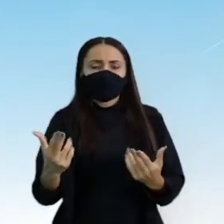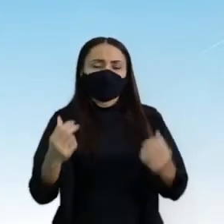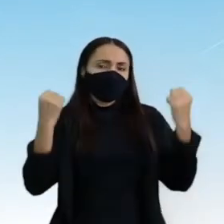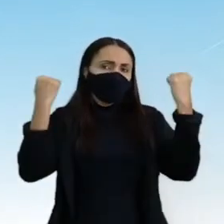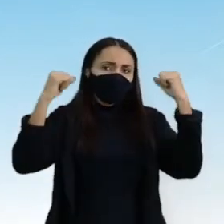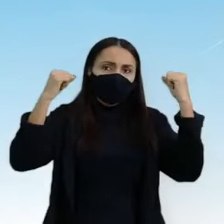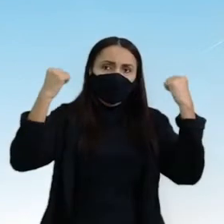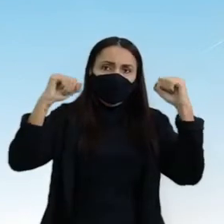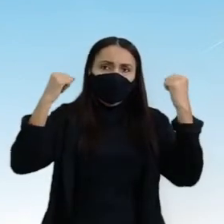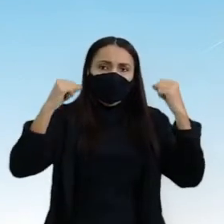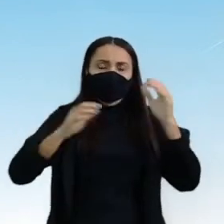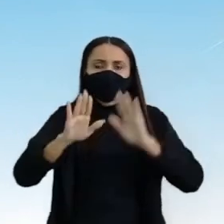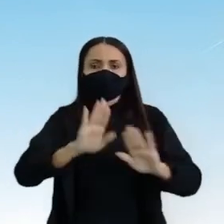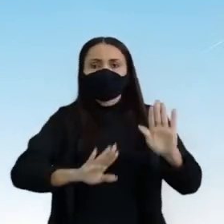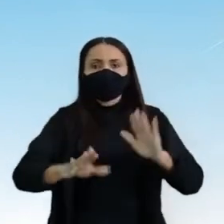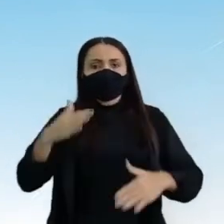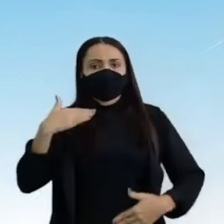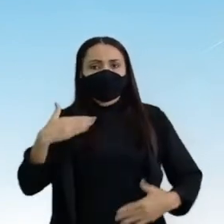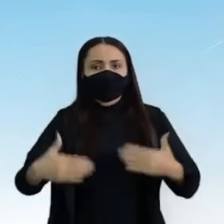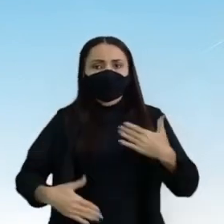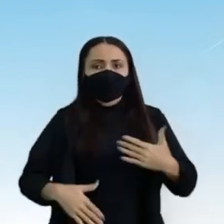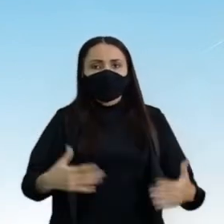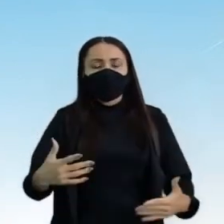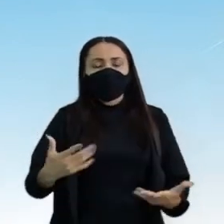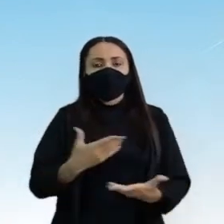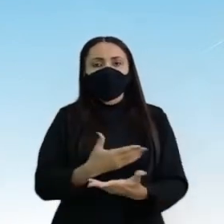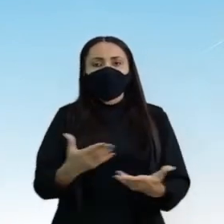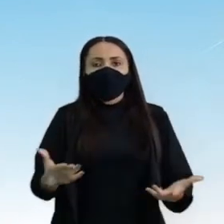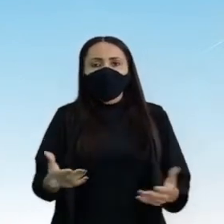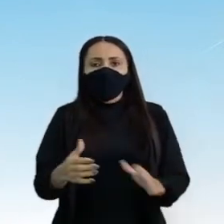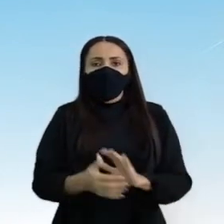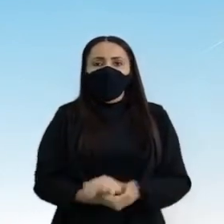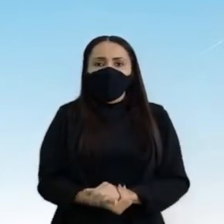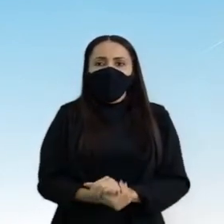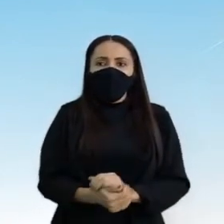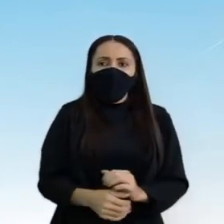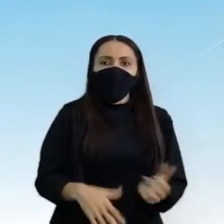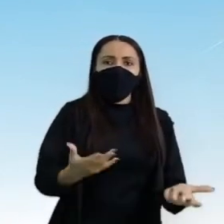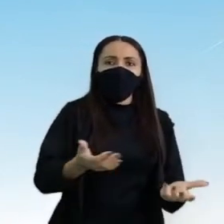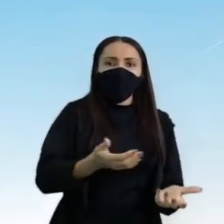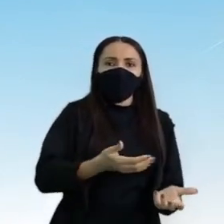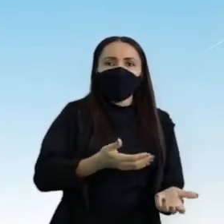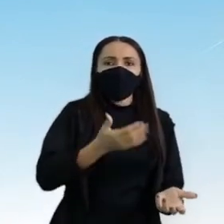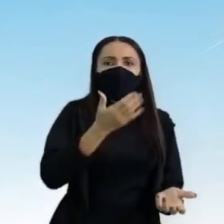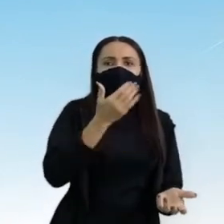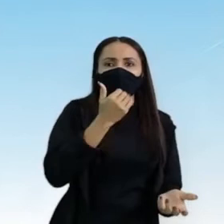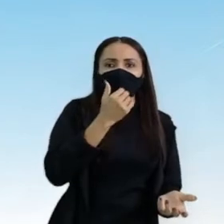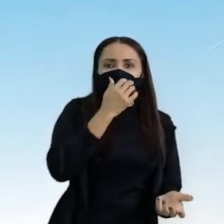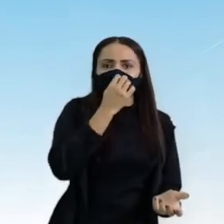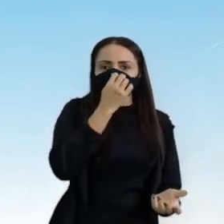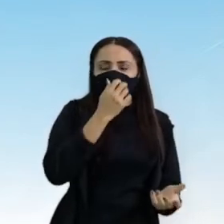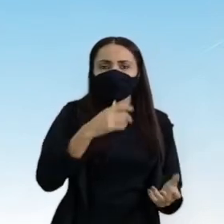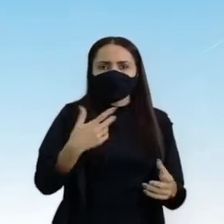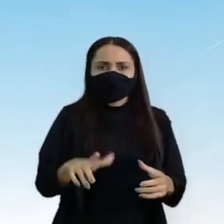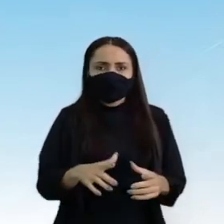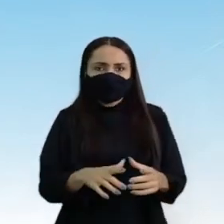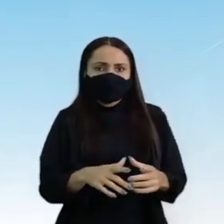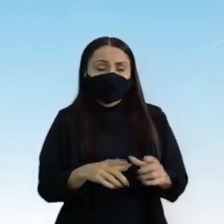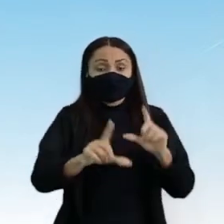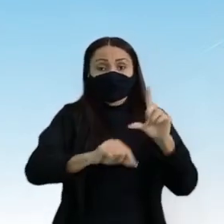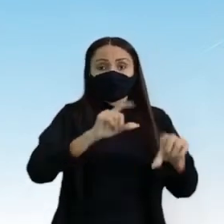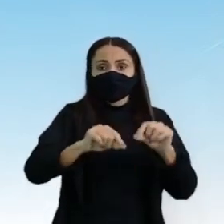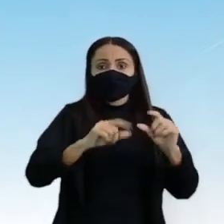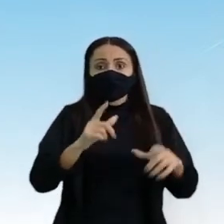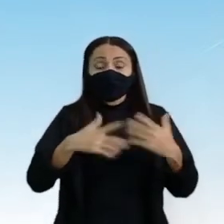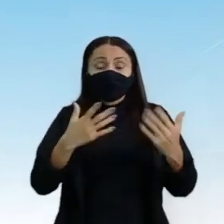coisa é o cuidado com o corpo. Por que eu como certo tipo de alimentação? Para aparecer diante das pessoas ou para a minha qualidade